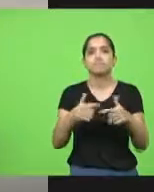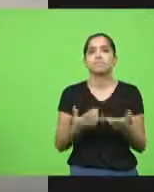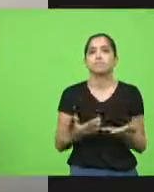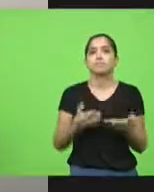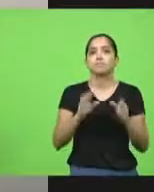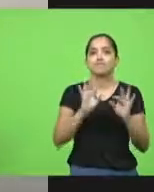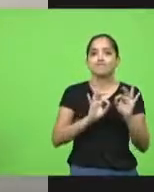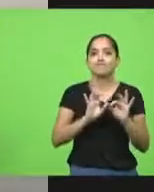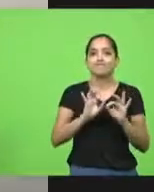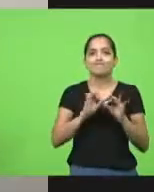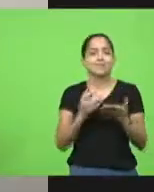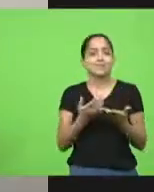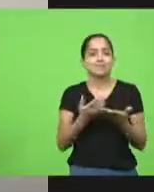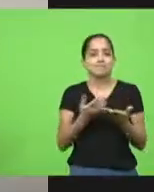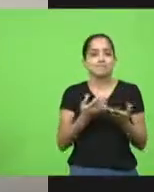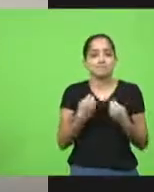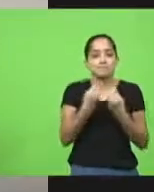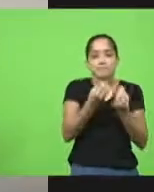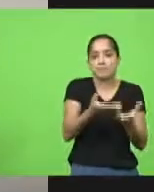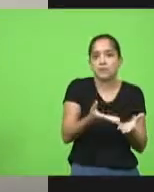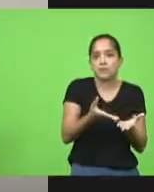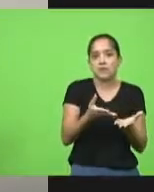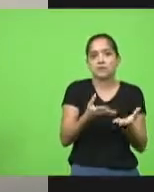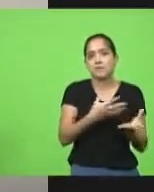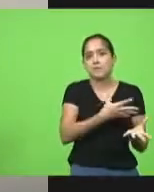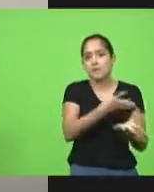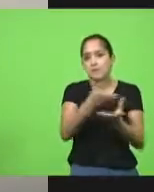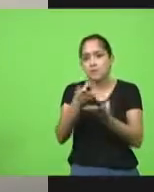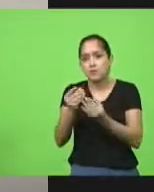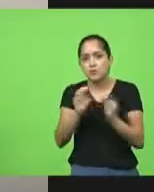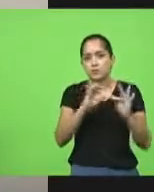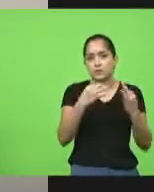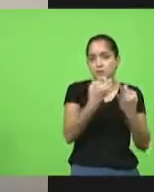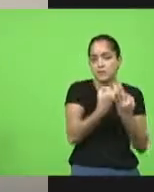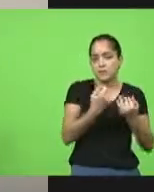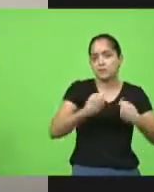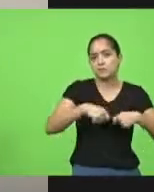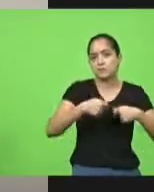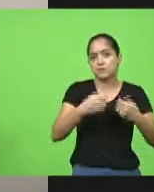sistematicamente negados para milhares de famílias.